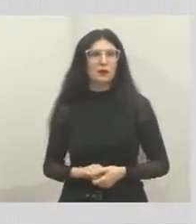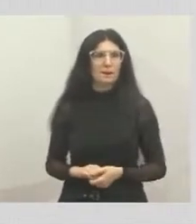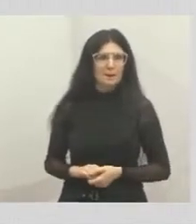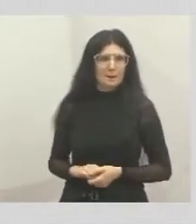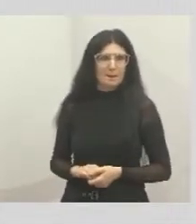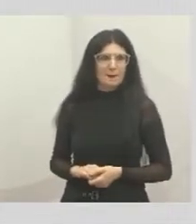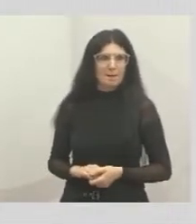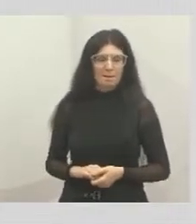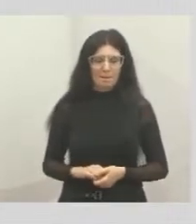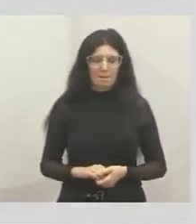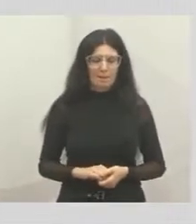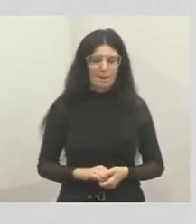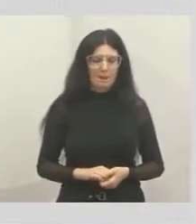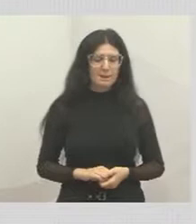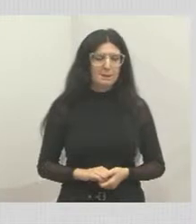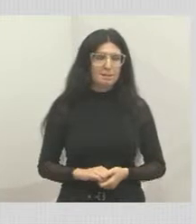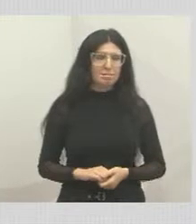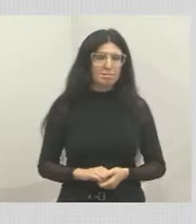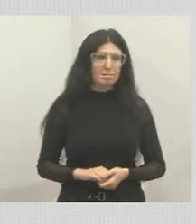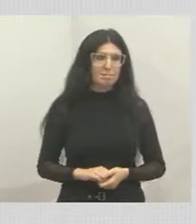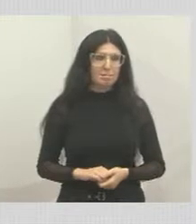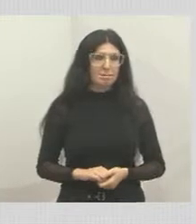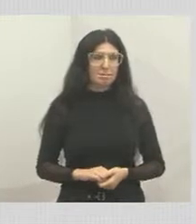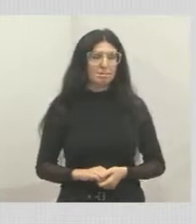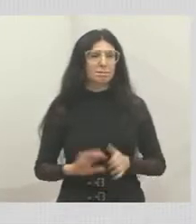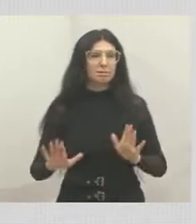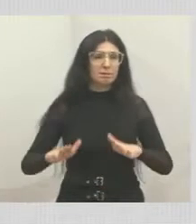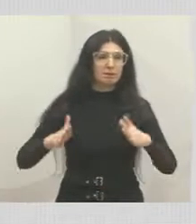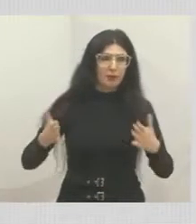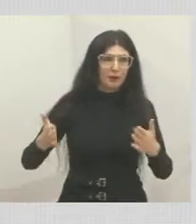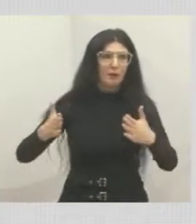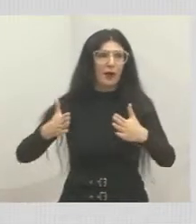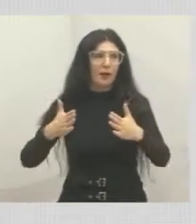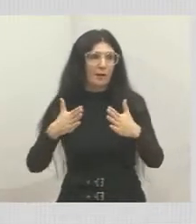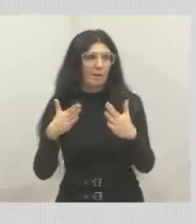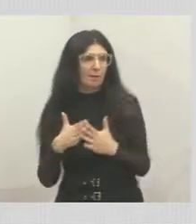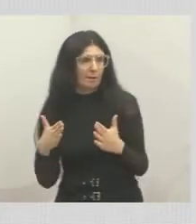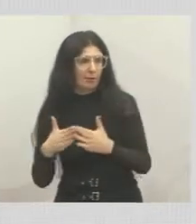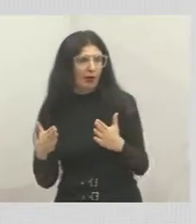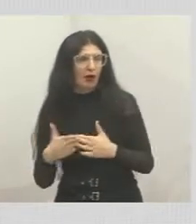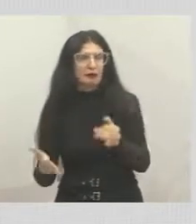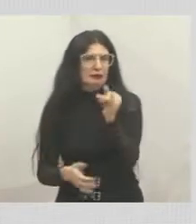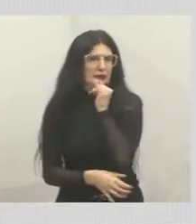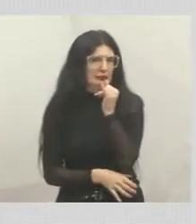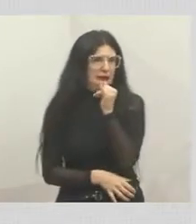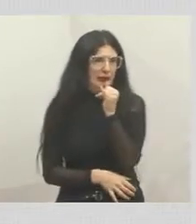67,56%. Temos a receita patrimonial, que podemos dar como